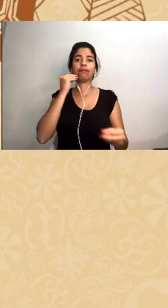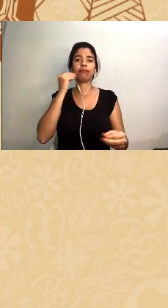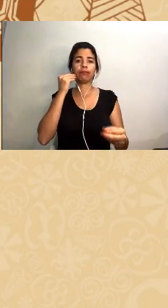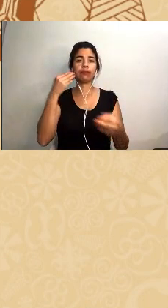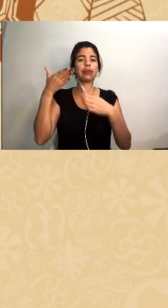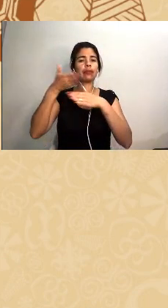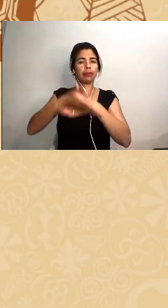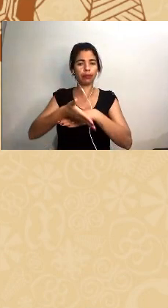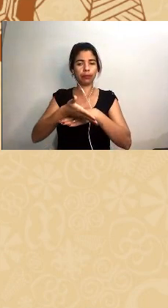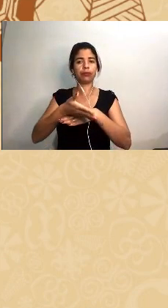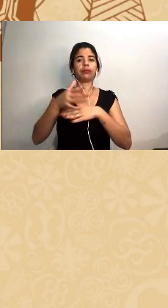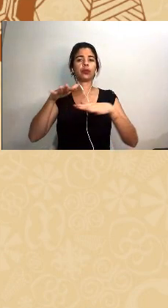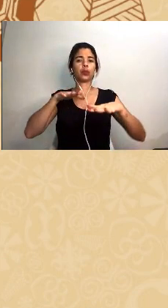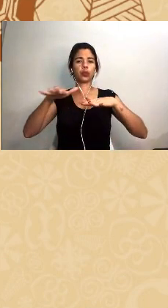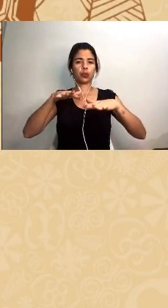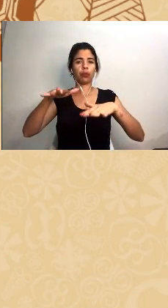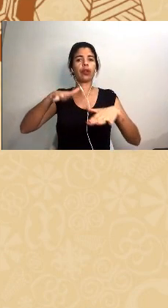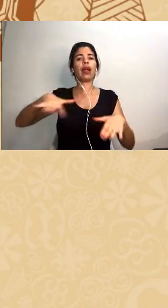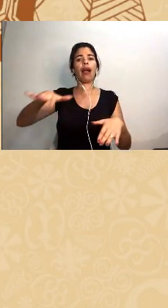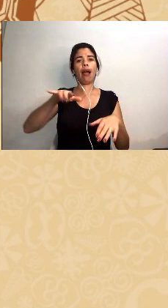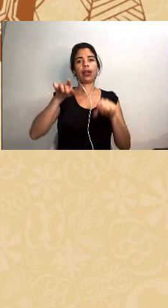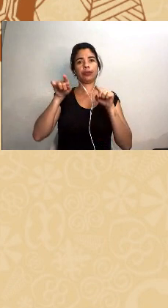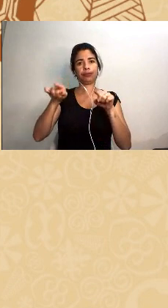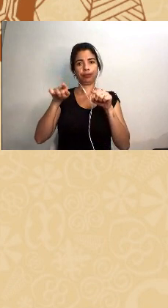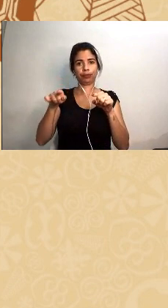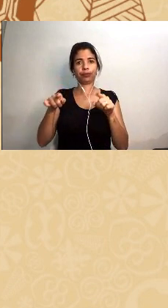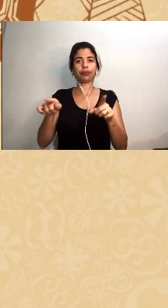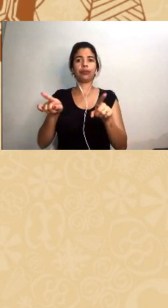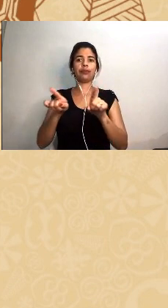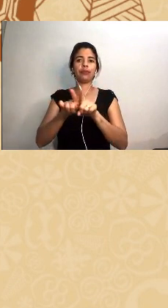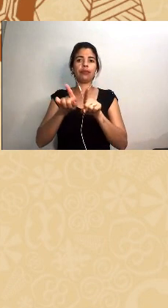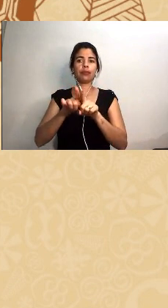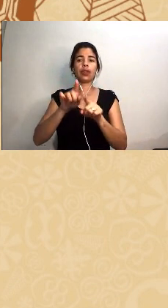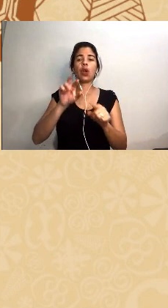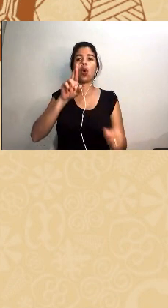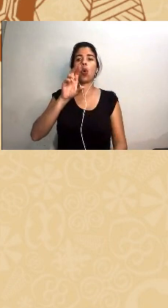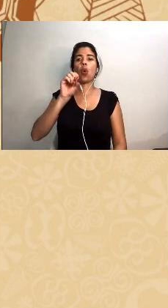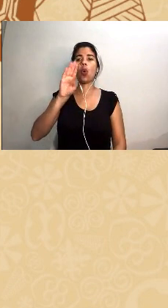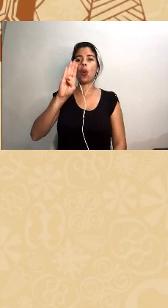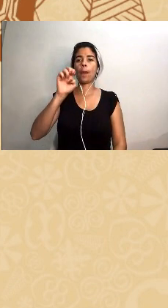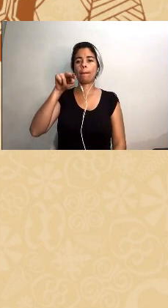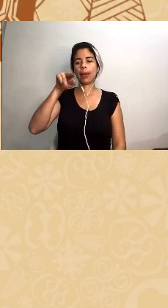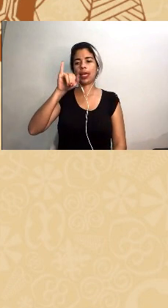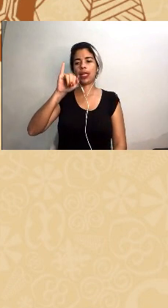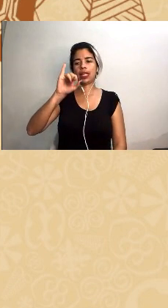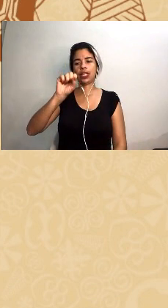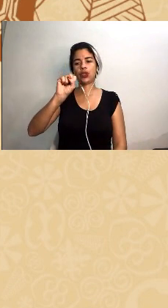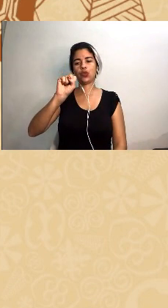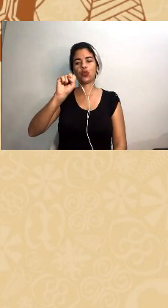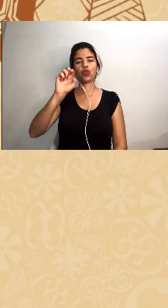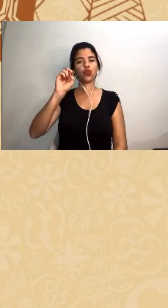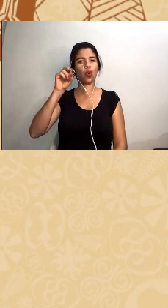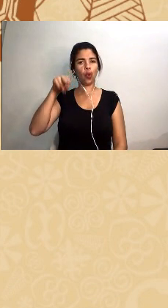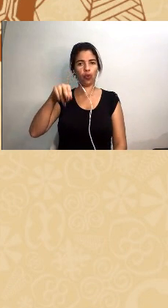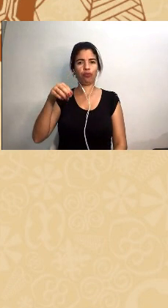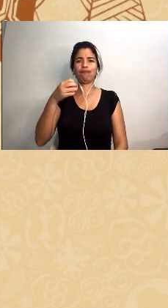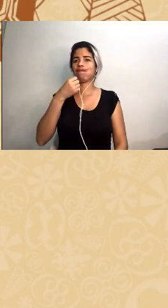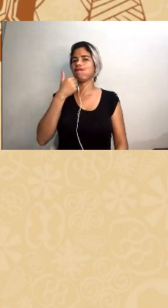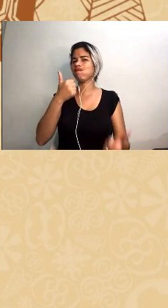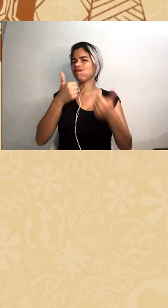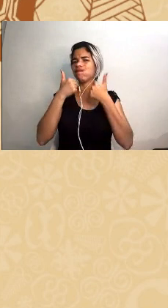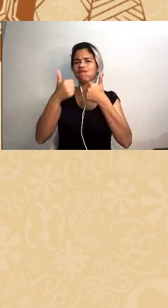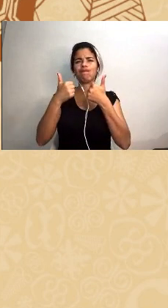participando desse movimento, desse espaço. E, Robenilson, acho que, né, valeu, né, assim, esse caminho que você,